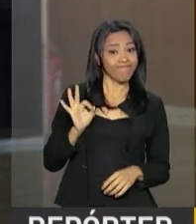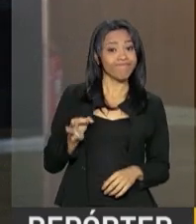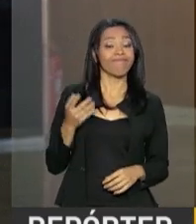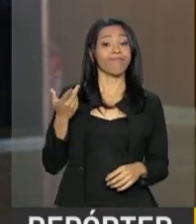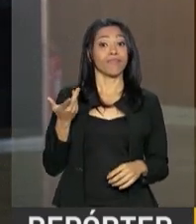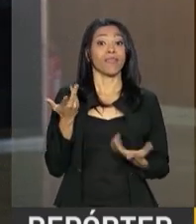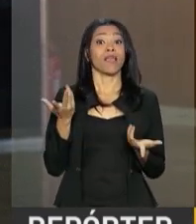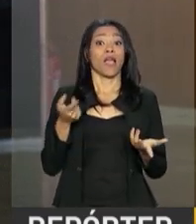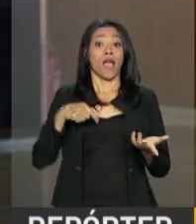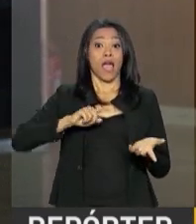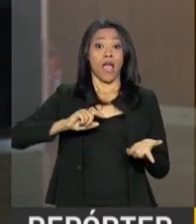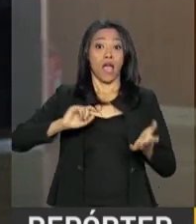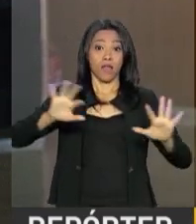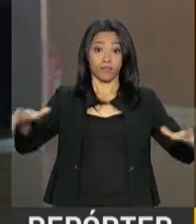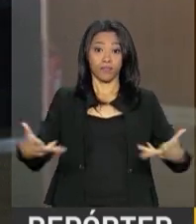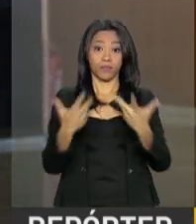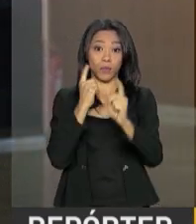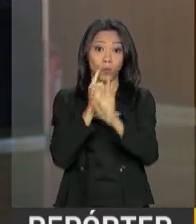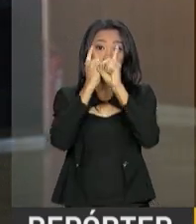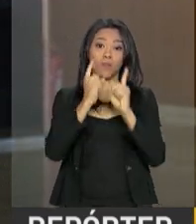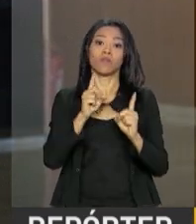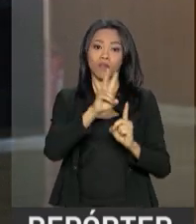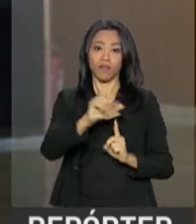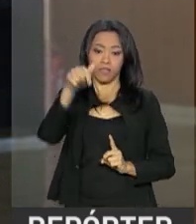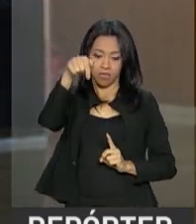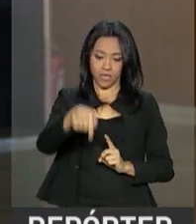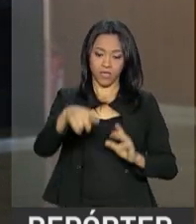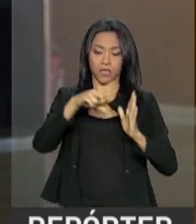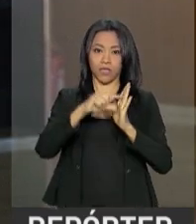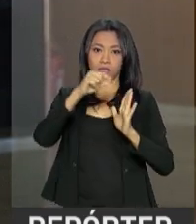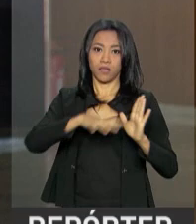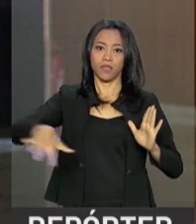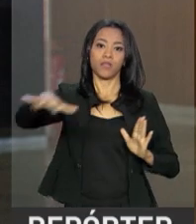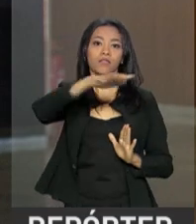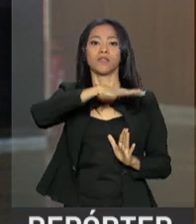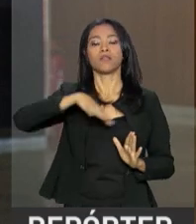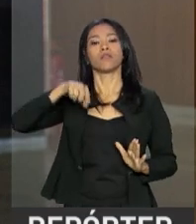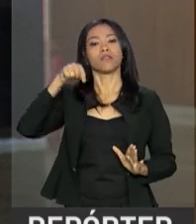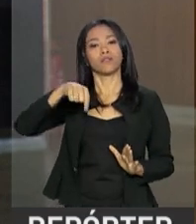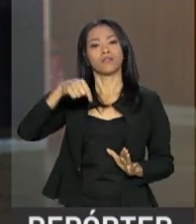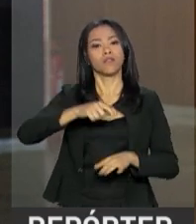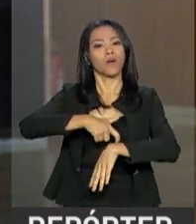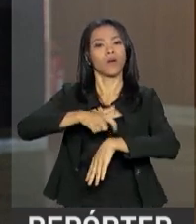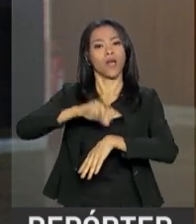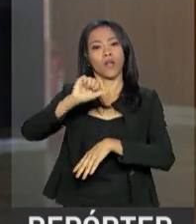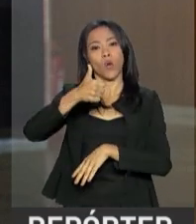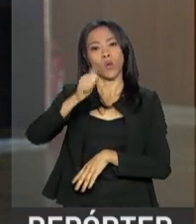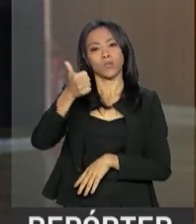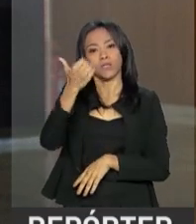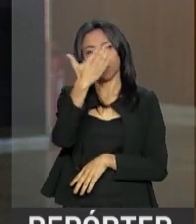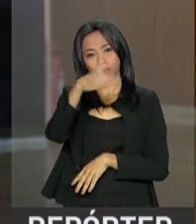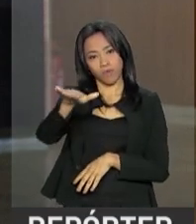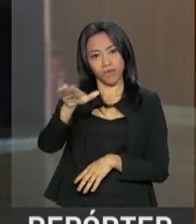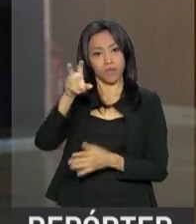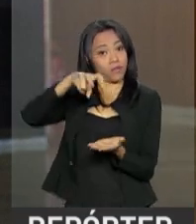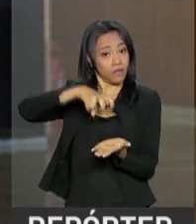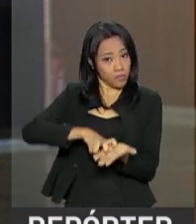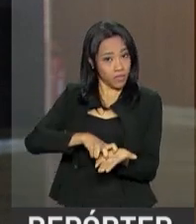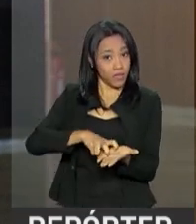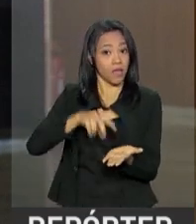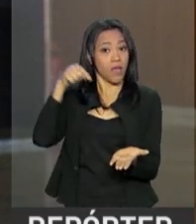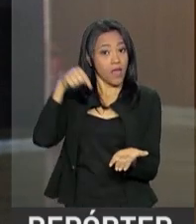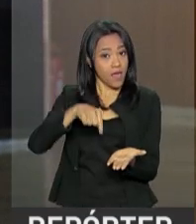cerimônia de assinatura vai ocorrer aqui no palácio do planalto no salão lech às 11 e meia da manhã a